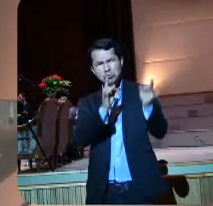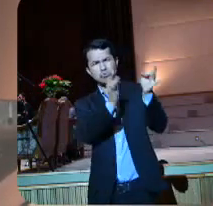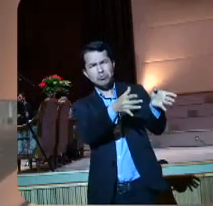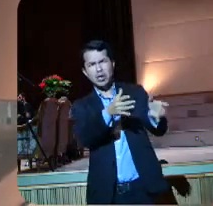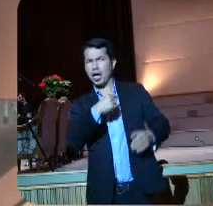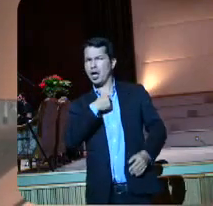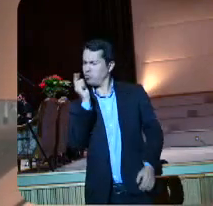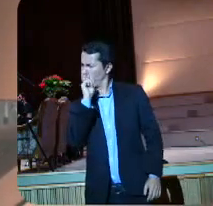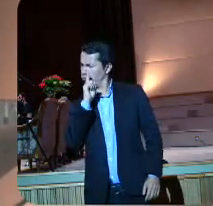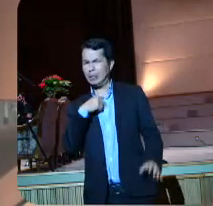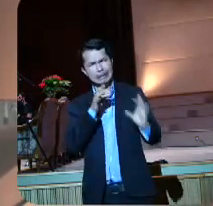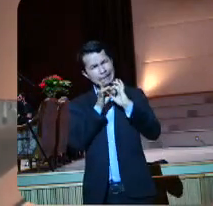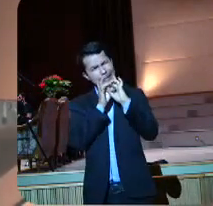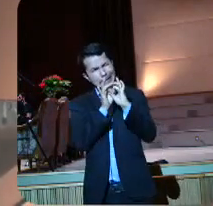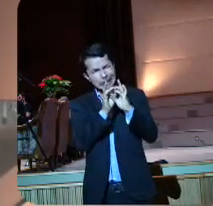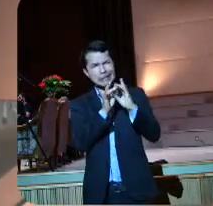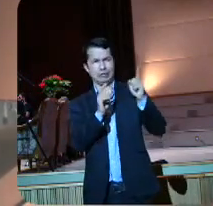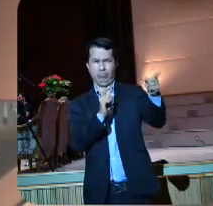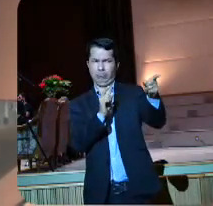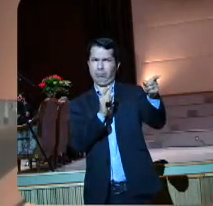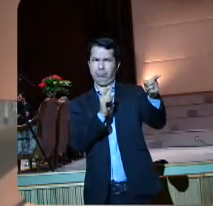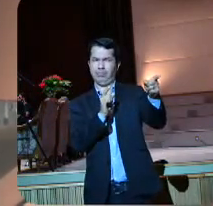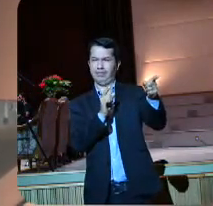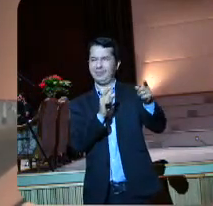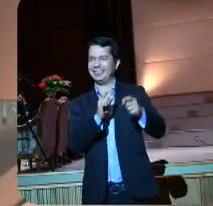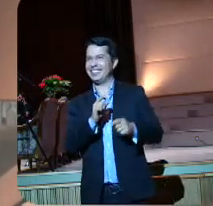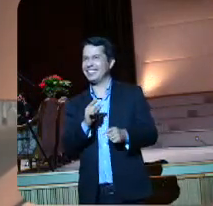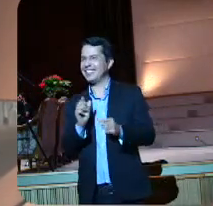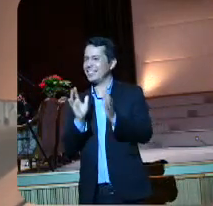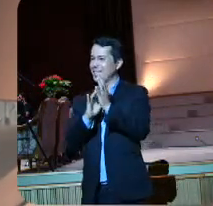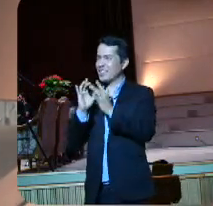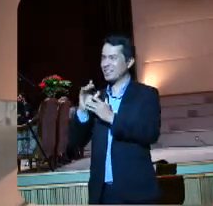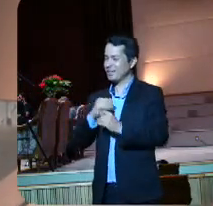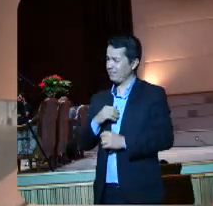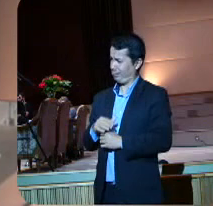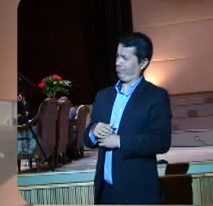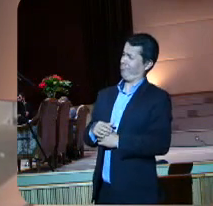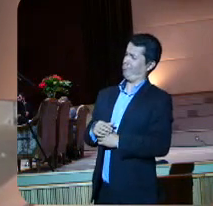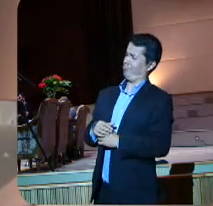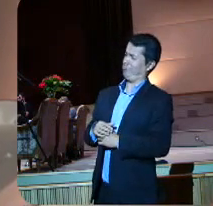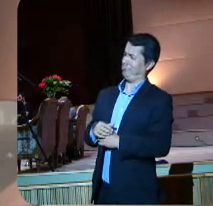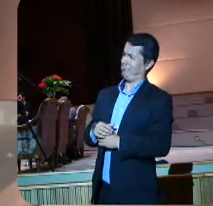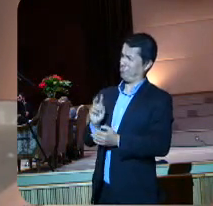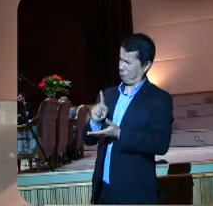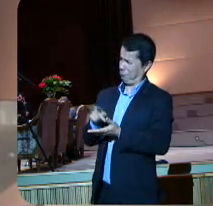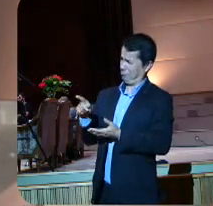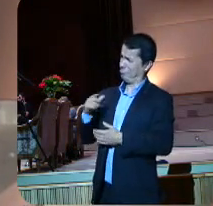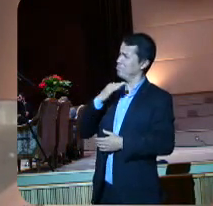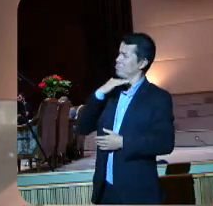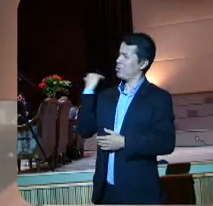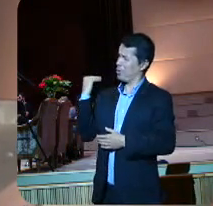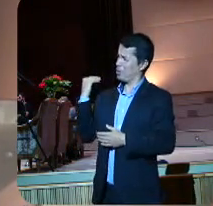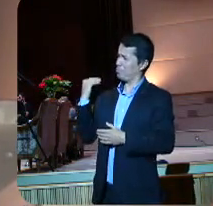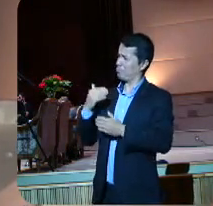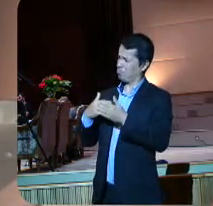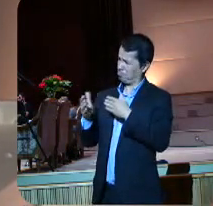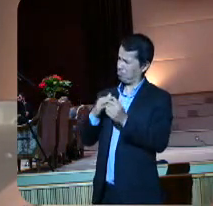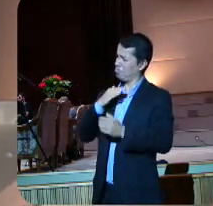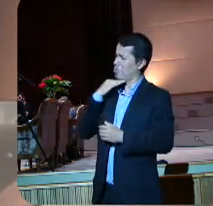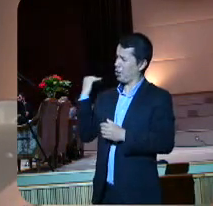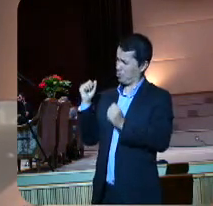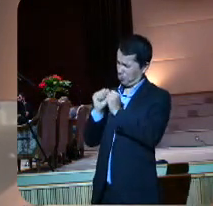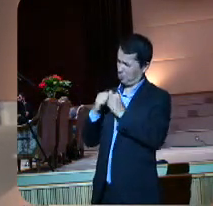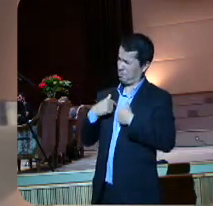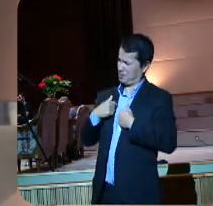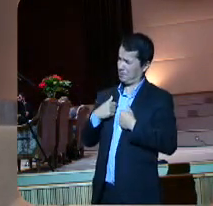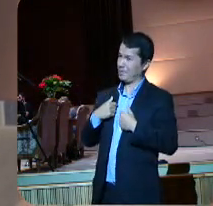para morrer pelo Senhor. E a gente aprendeu que aquilo que Pedro estava falando era verdade,